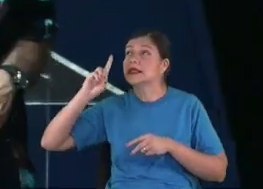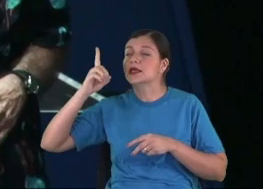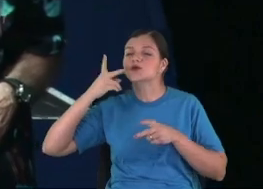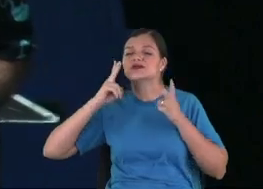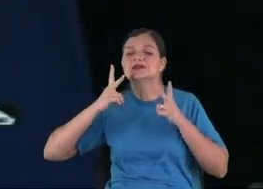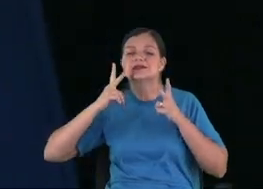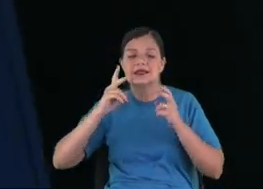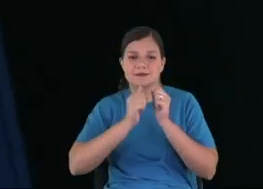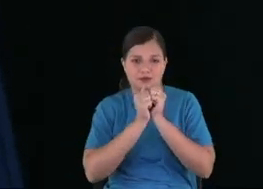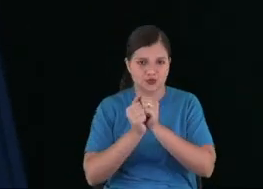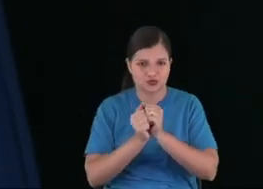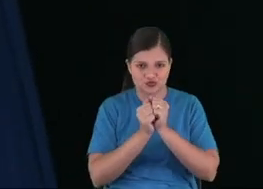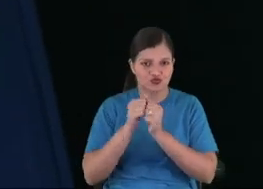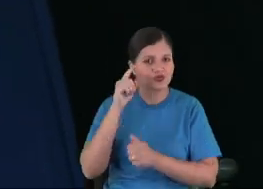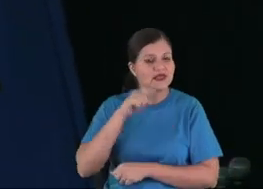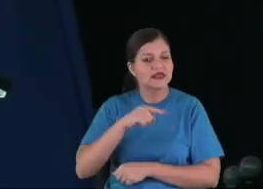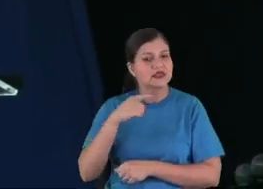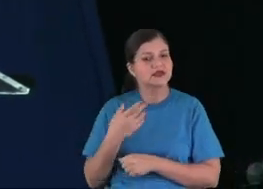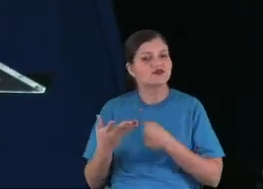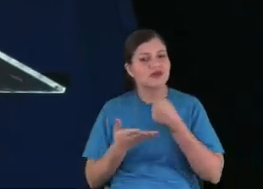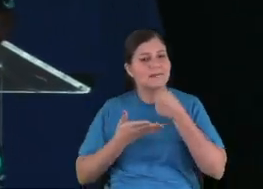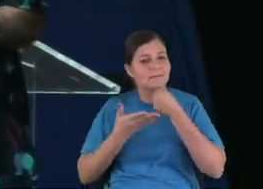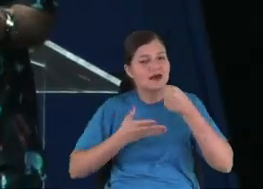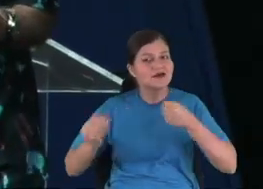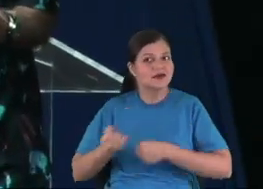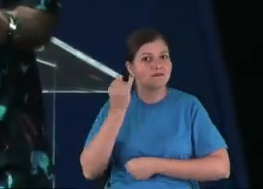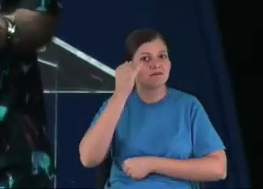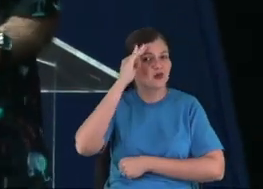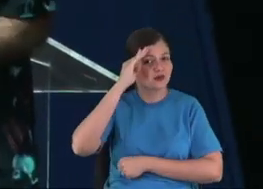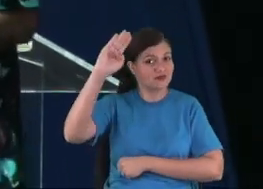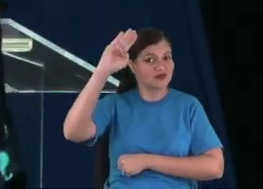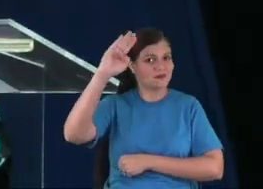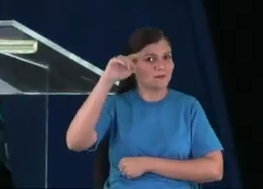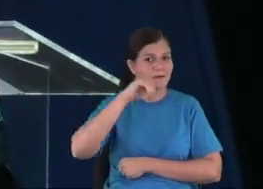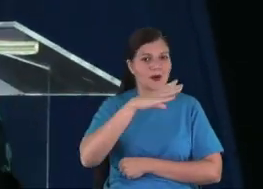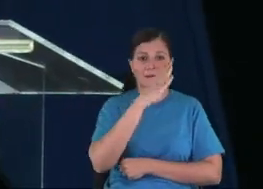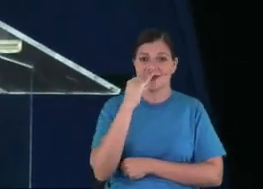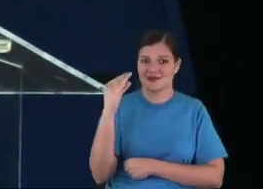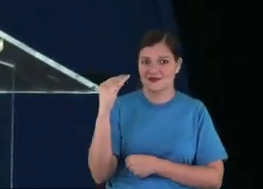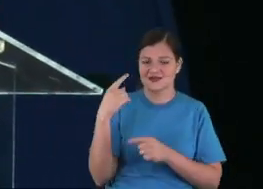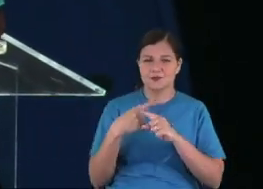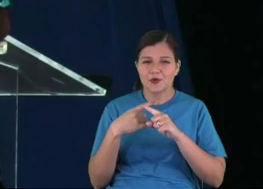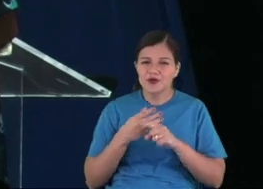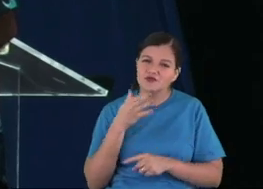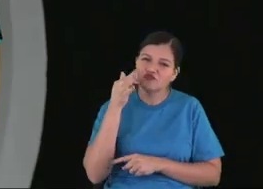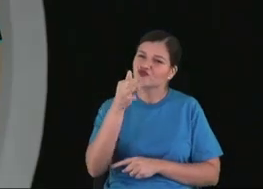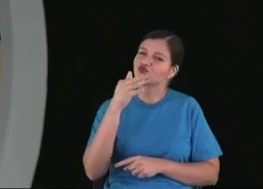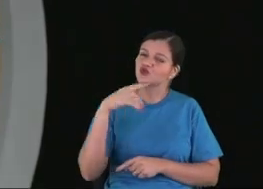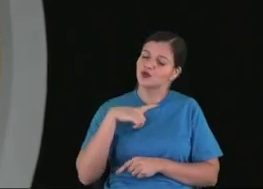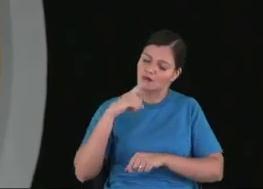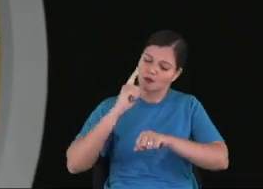Deus. Isso é fundamental para a criança, porque vai chegar um momento que você não está mais.